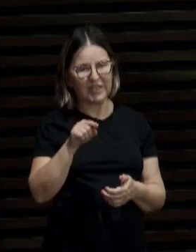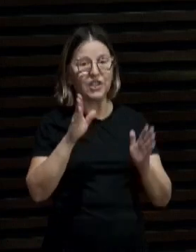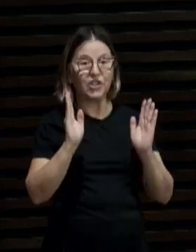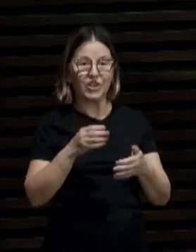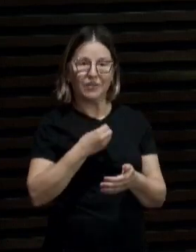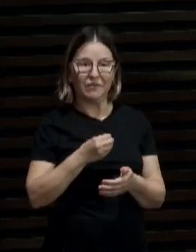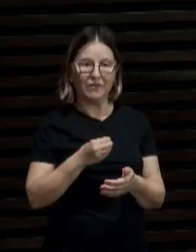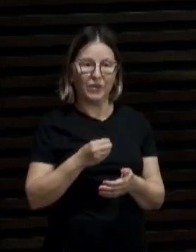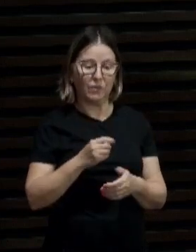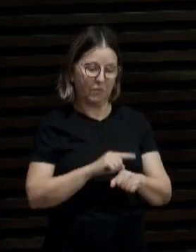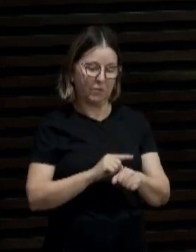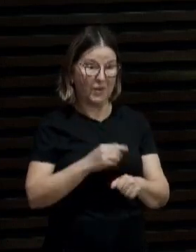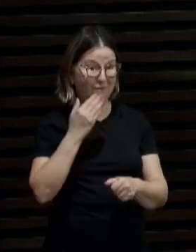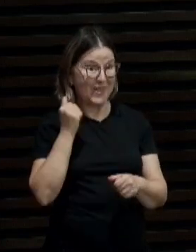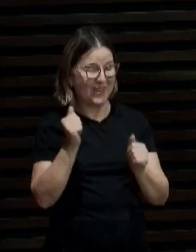do que hoje?